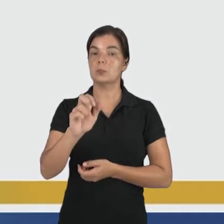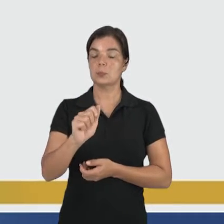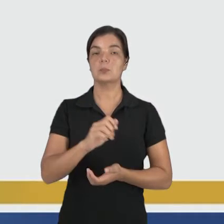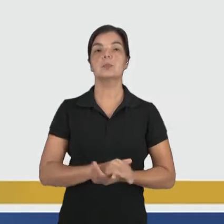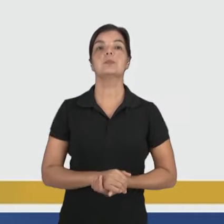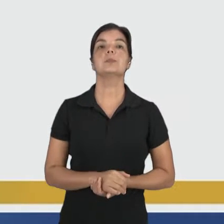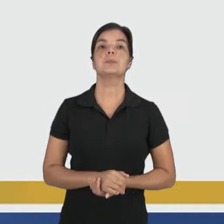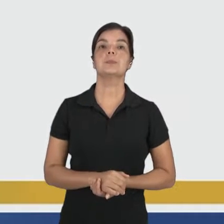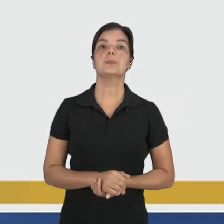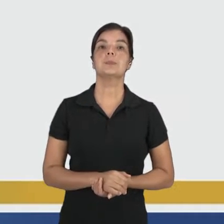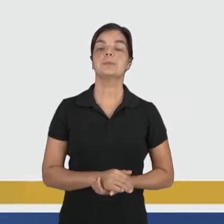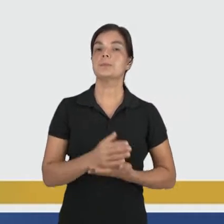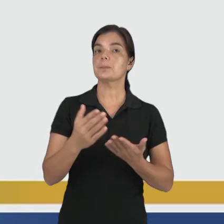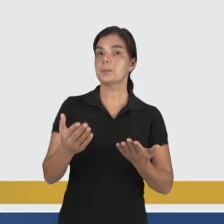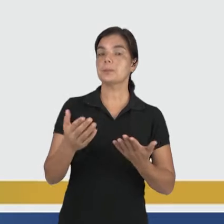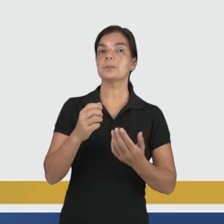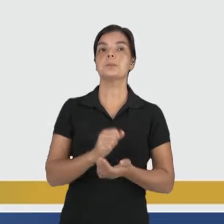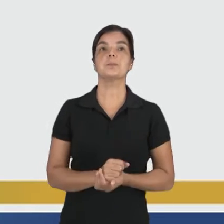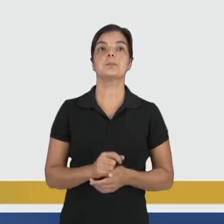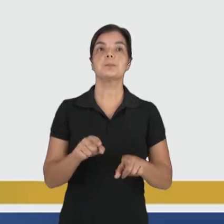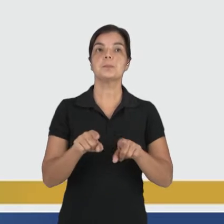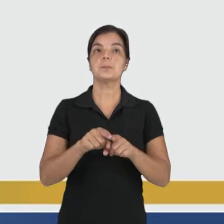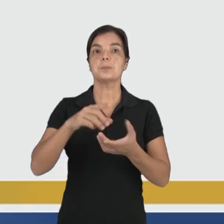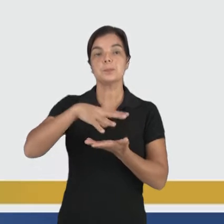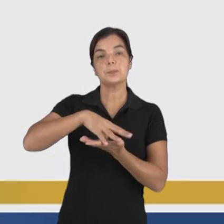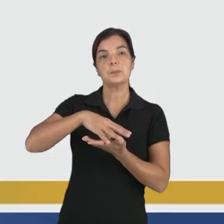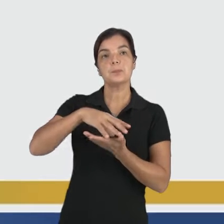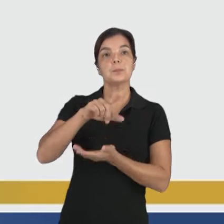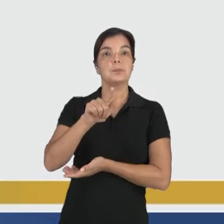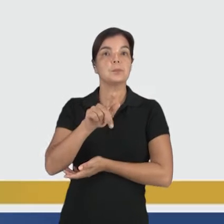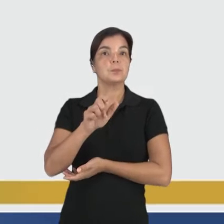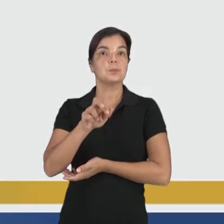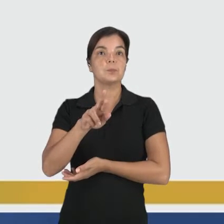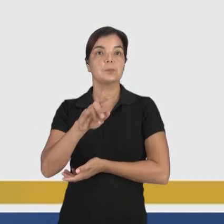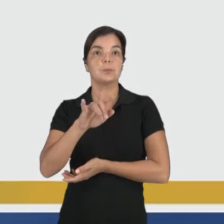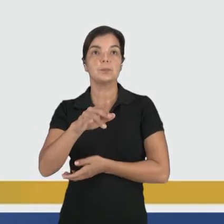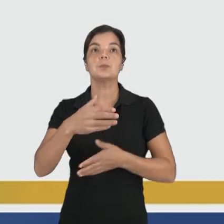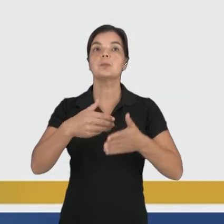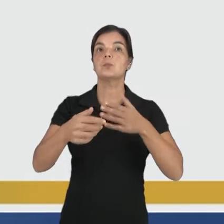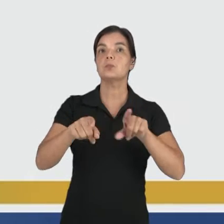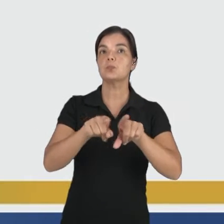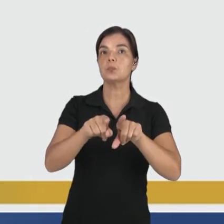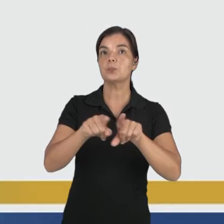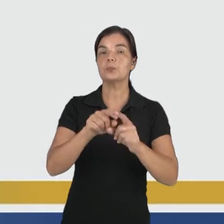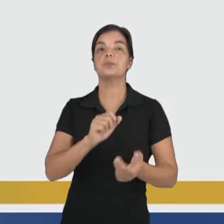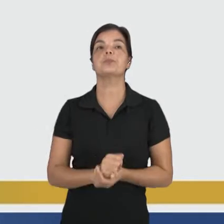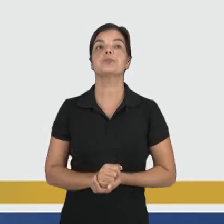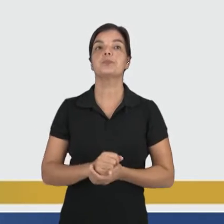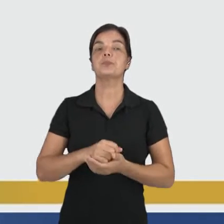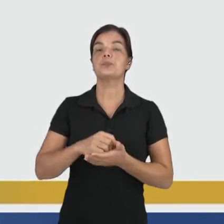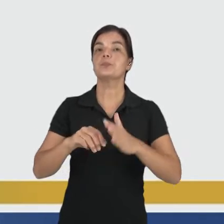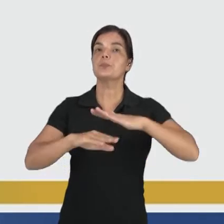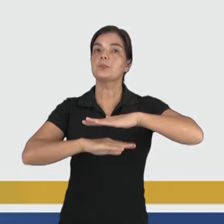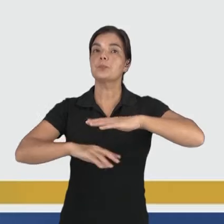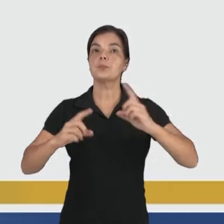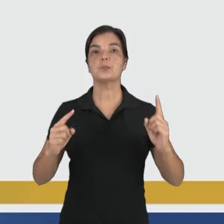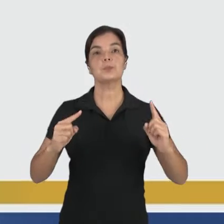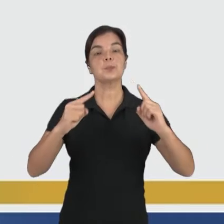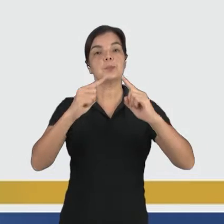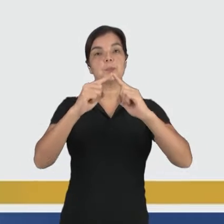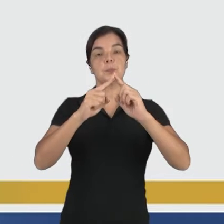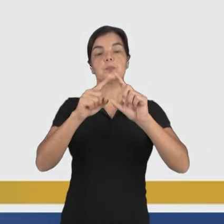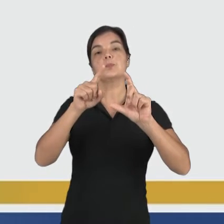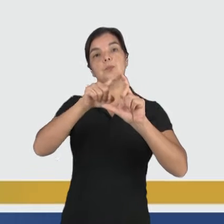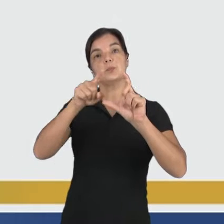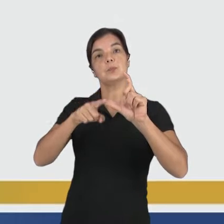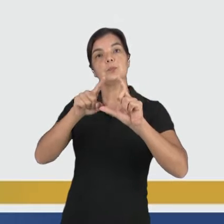cone. Então, olha só, chamamos de geratriz do cone qualquer segmento que parte do vértice e vai do encontro da